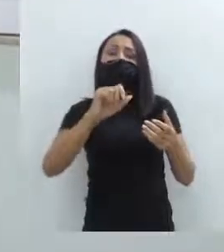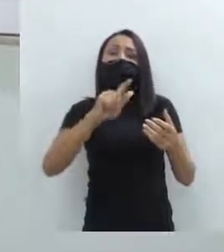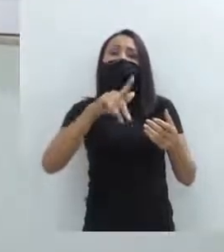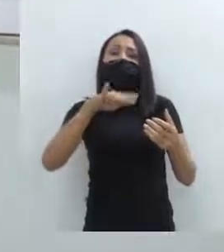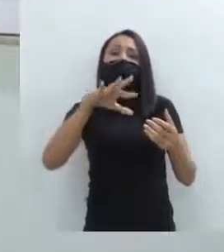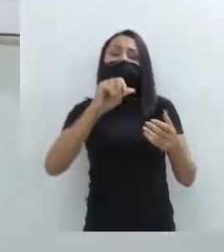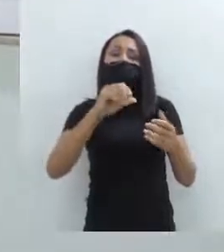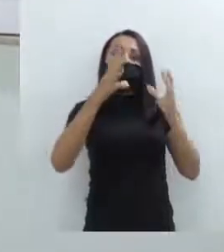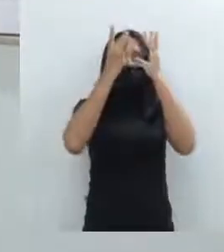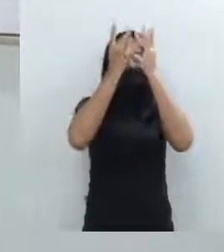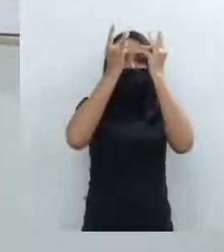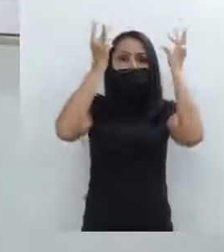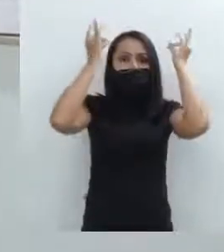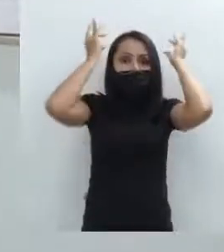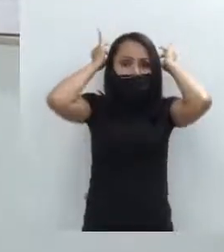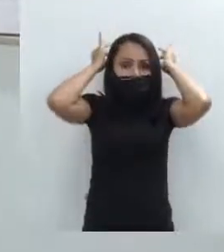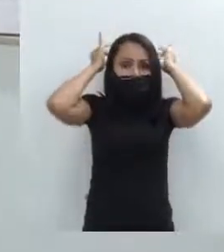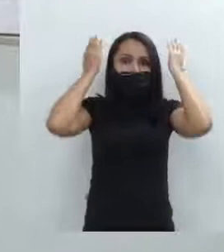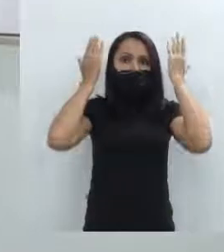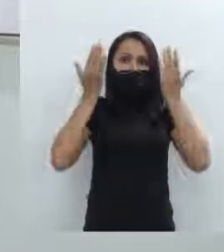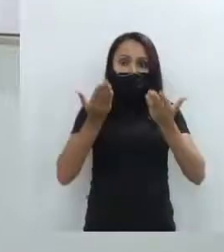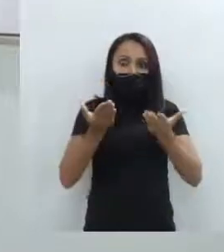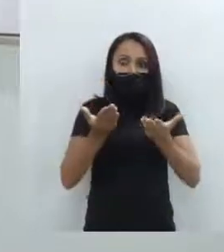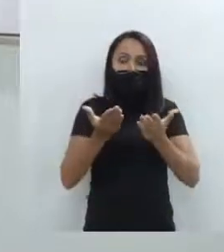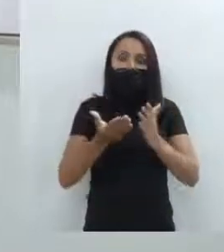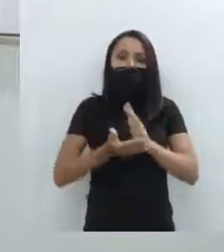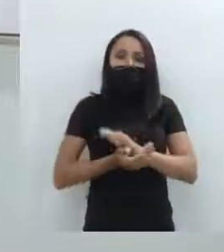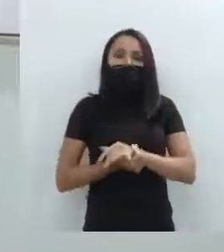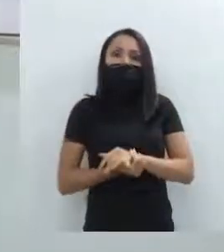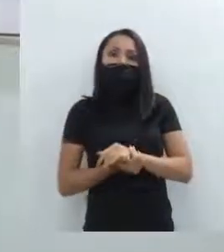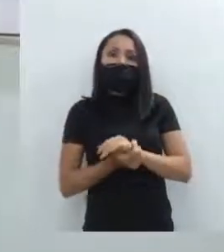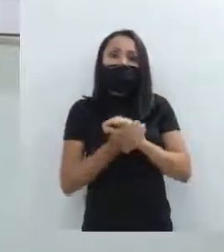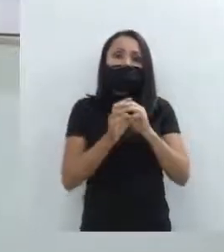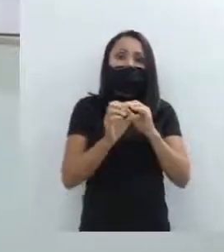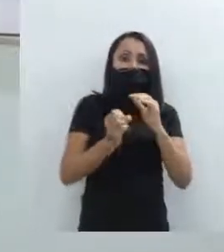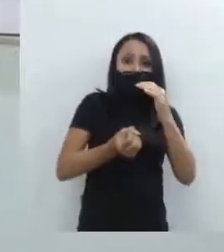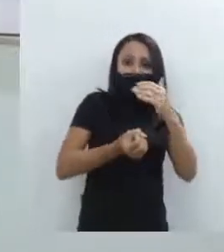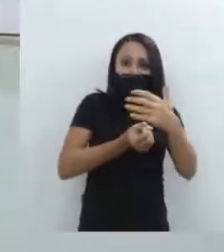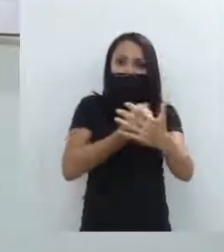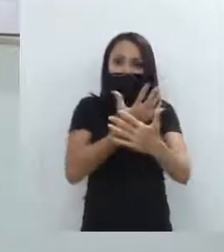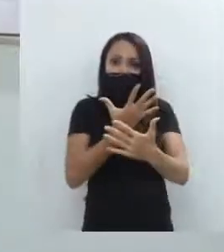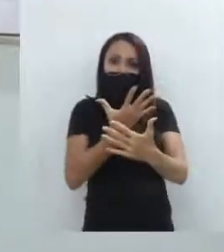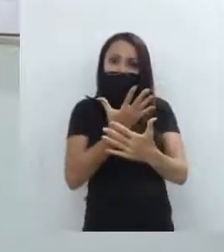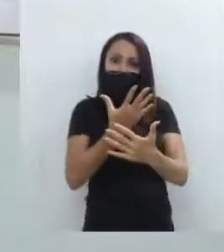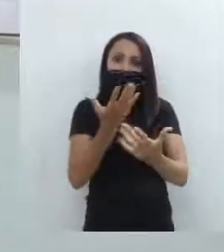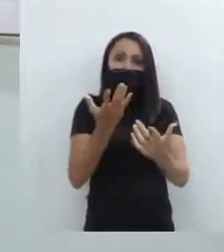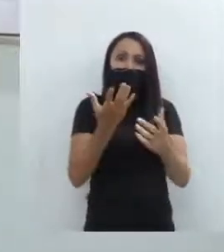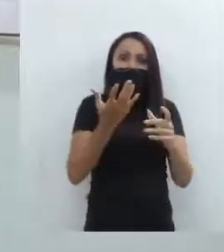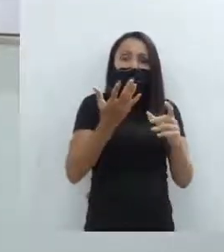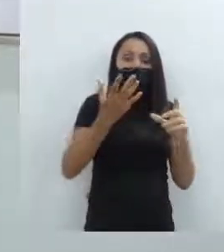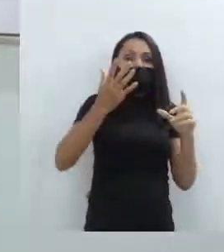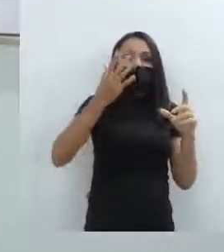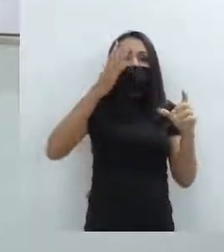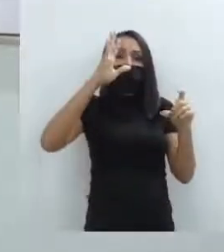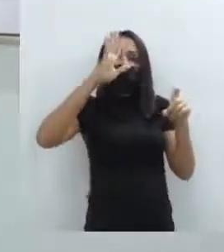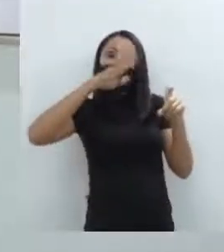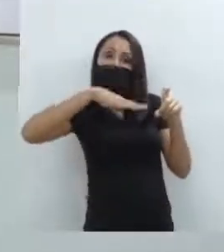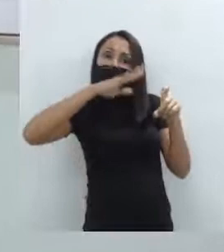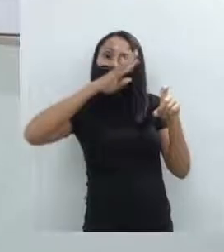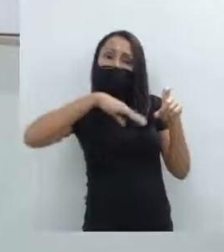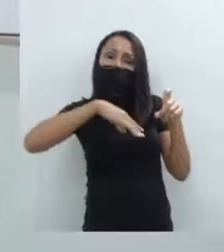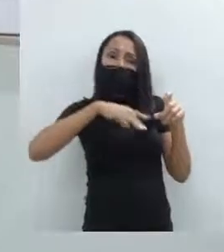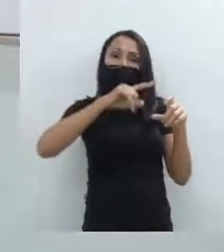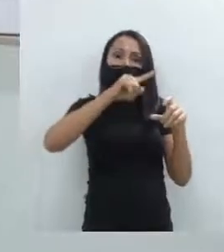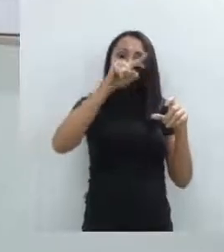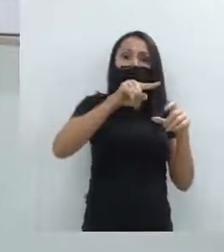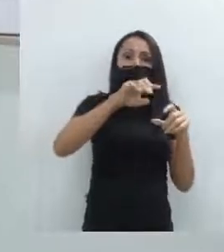aí a palavra mitos no grego, não é? Que é a origem do mito, dos deuses gregos como